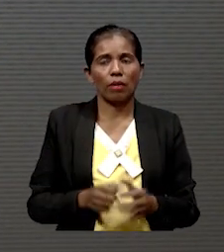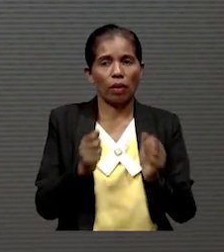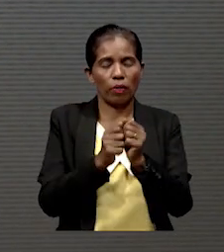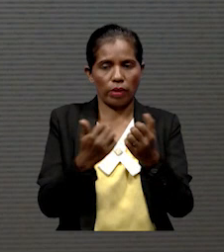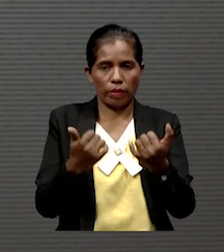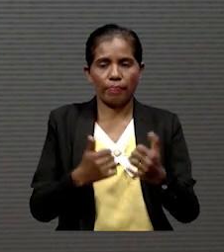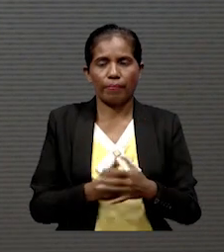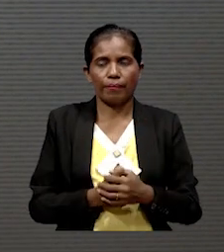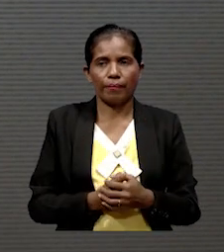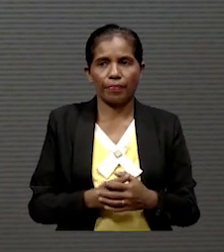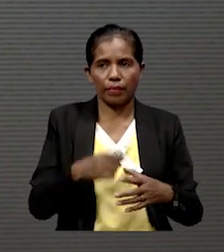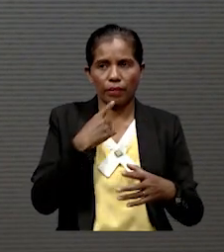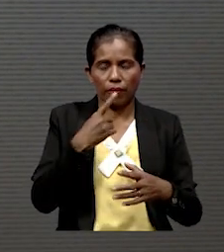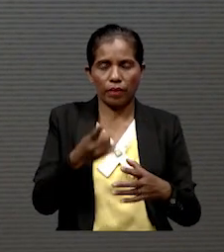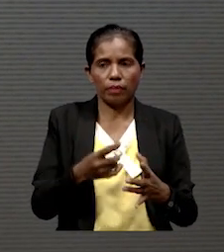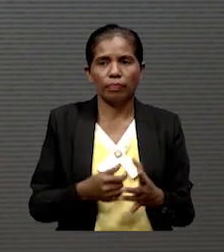2022. Hoje, de né,